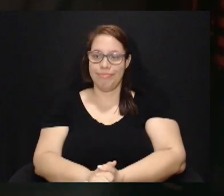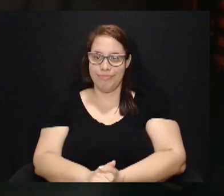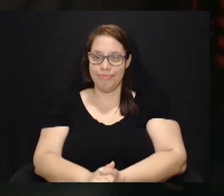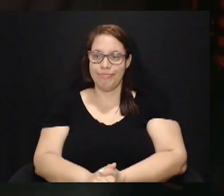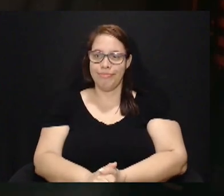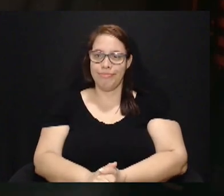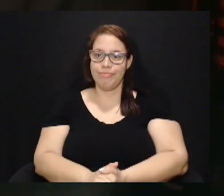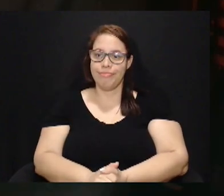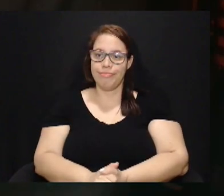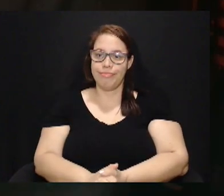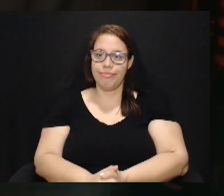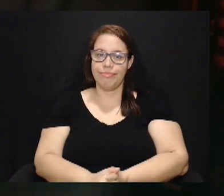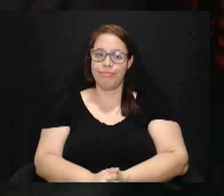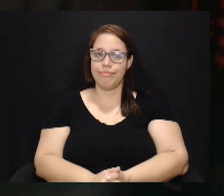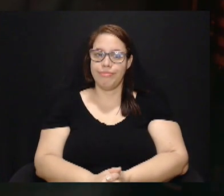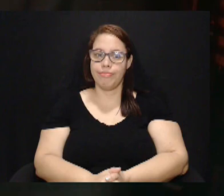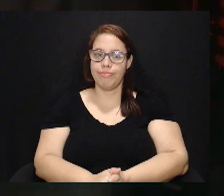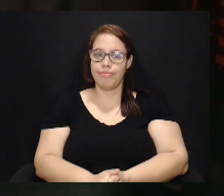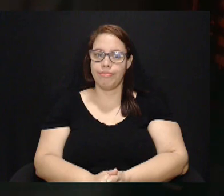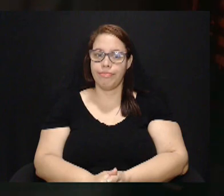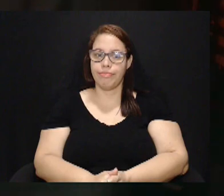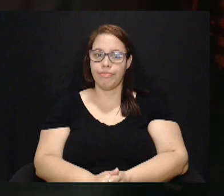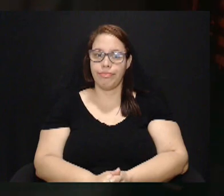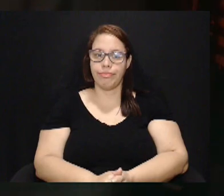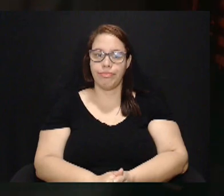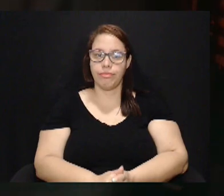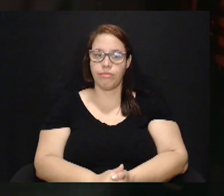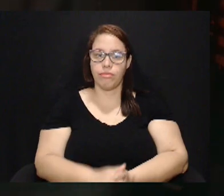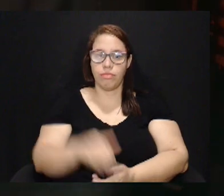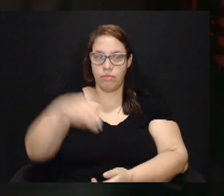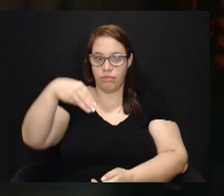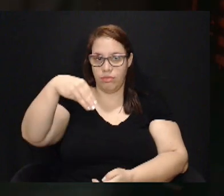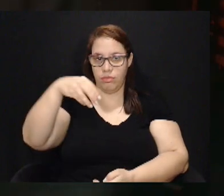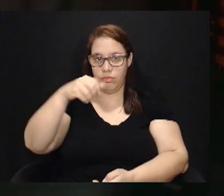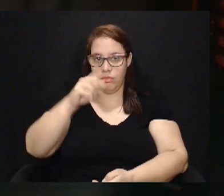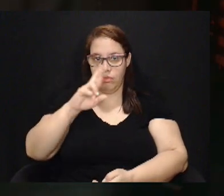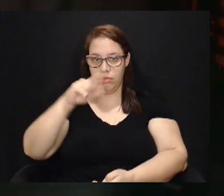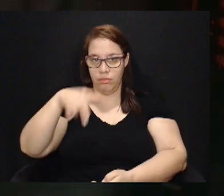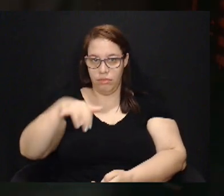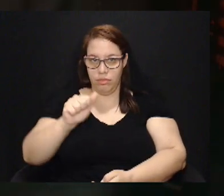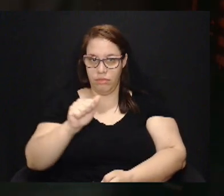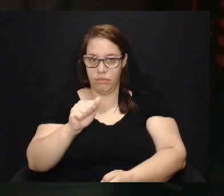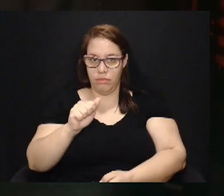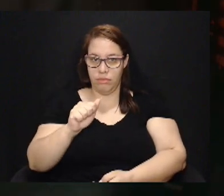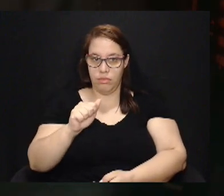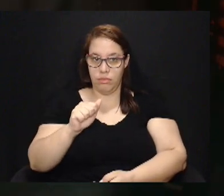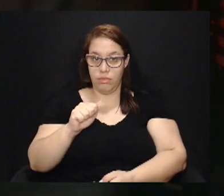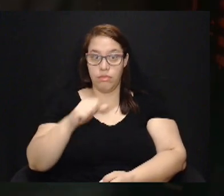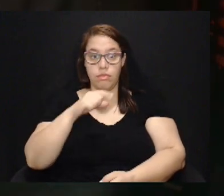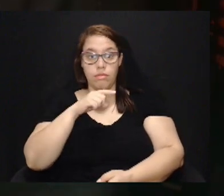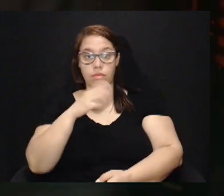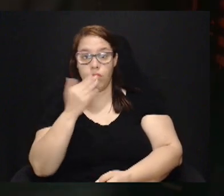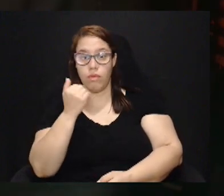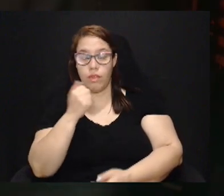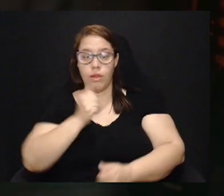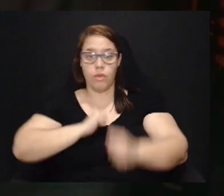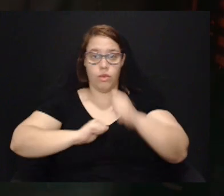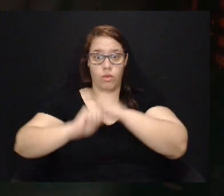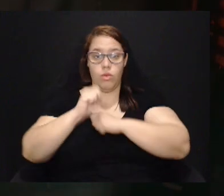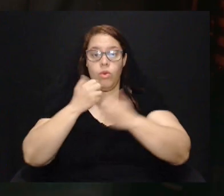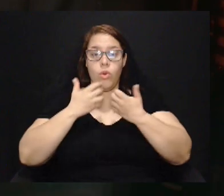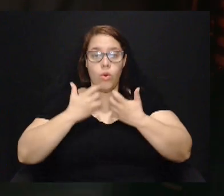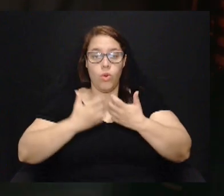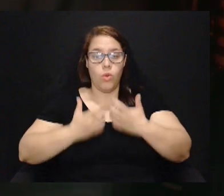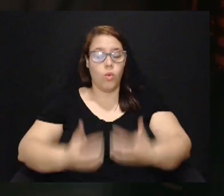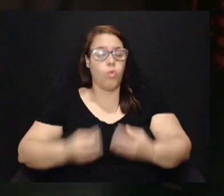vamos lá. 8h52, a Mariana Lopes do Jardim Florense. Muita gente come por ansiedade ou cansaço.